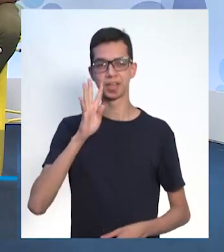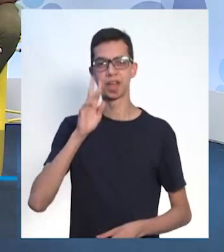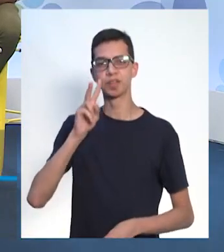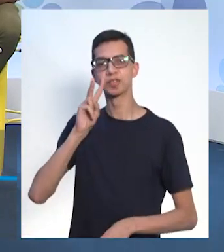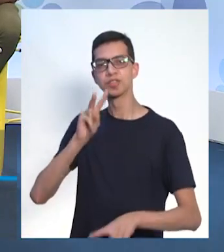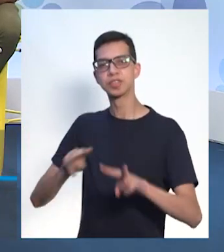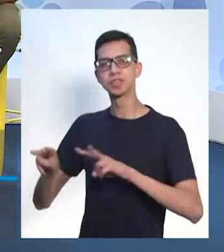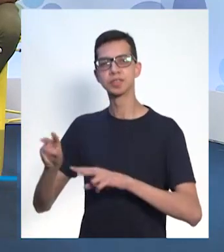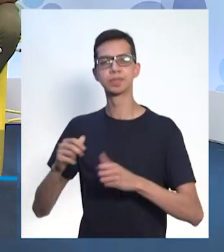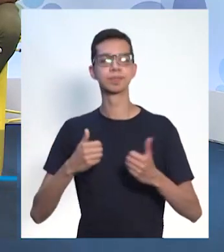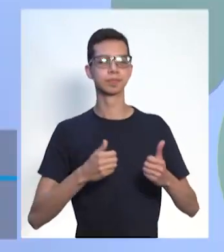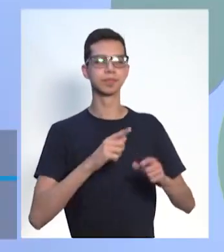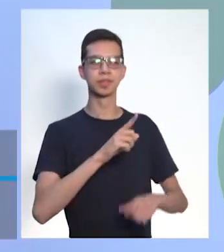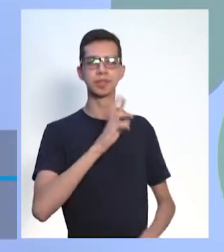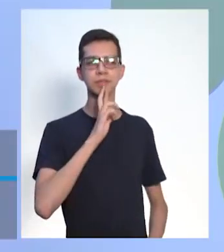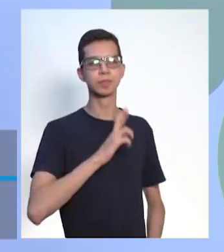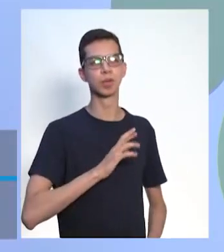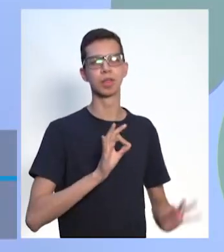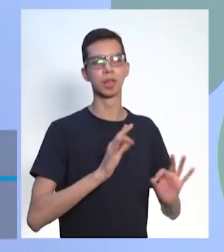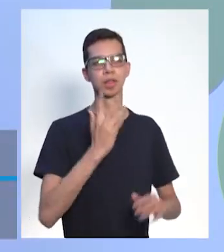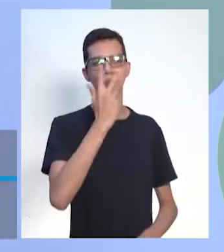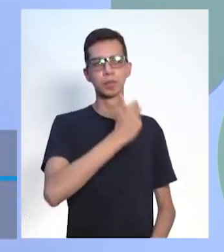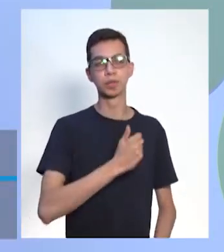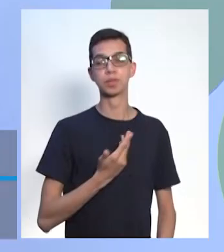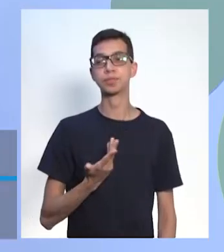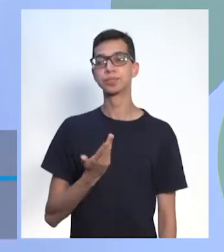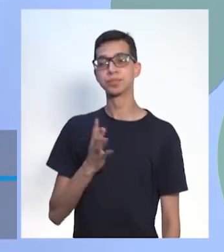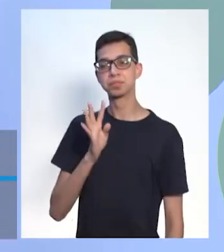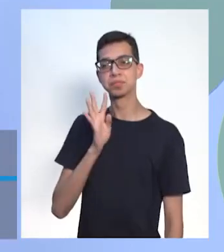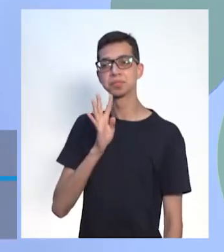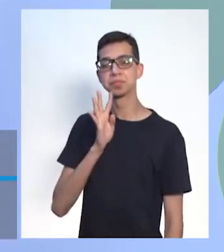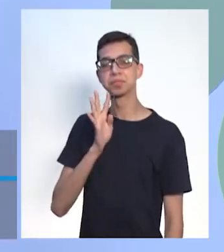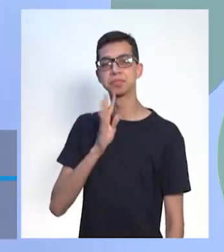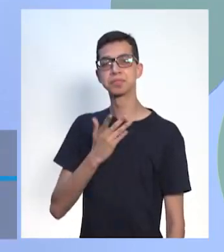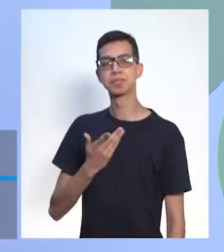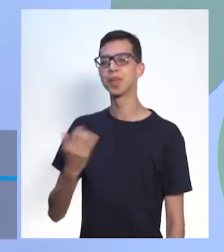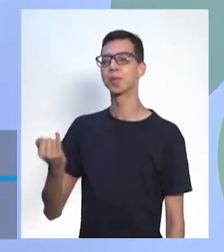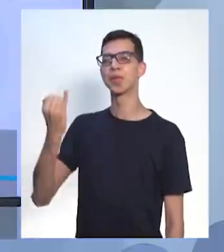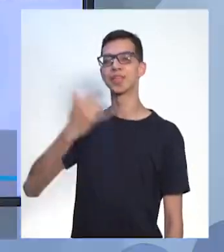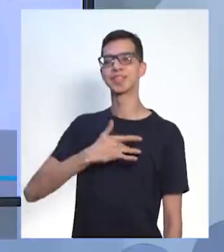não respondeu, você ficou bonito, respondi, né? Ficou bacana. O importante é ter saúde.